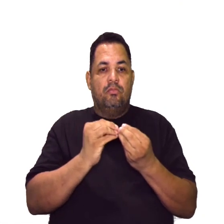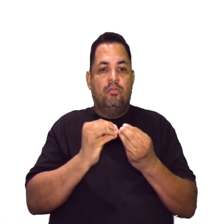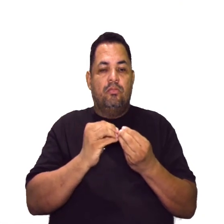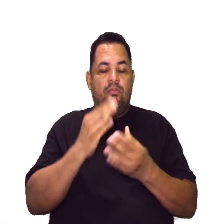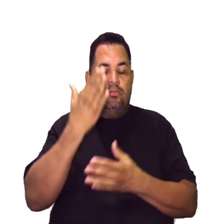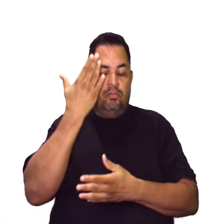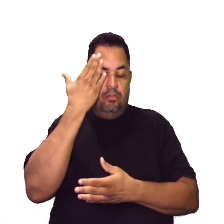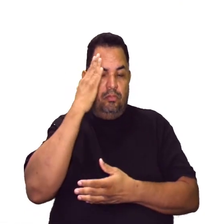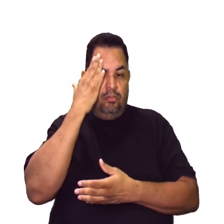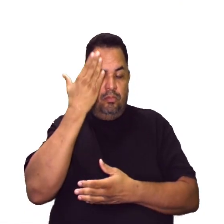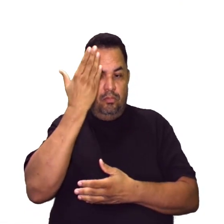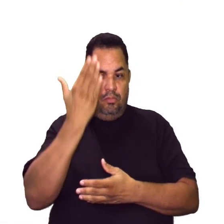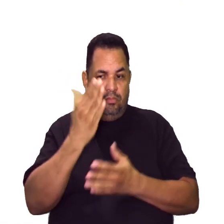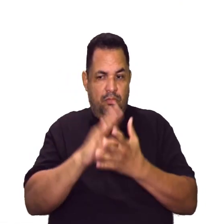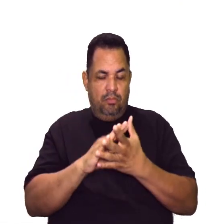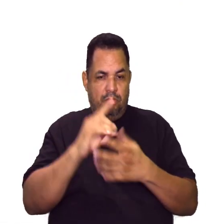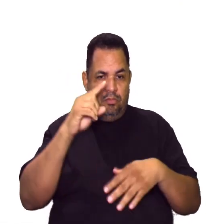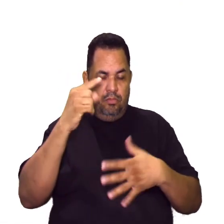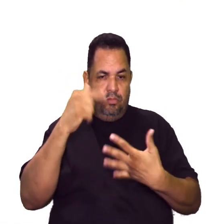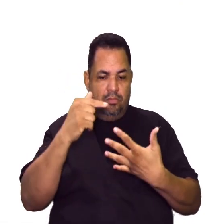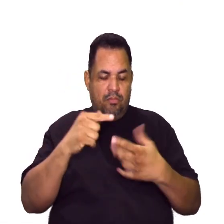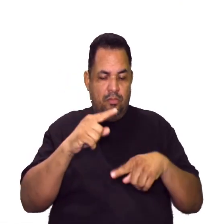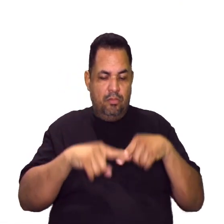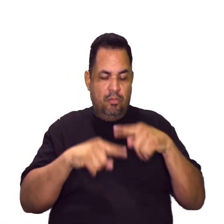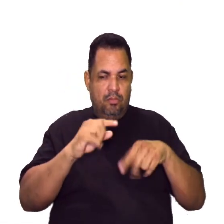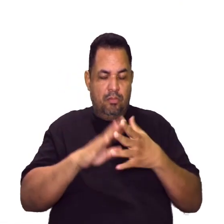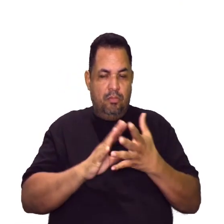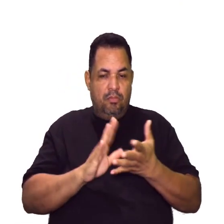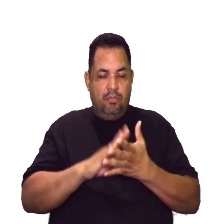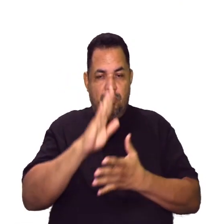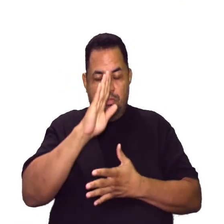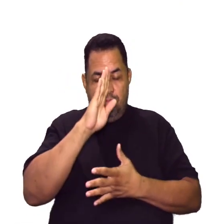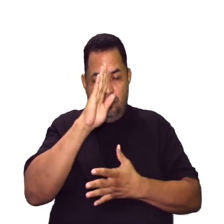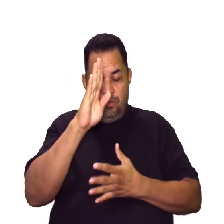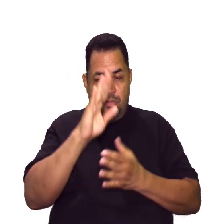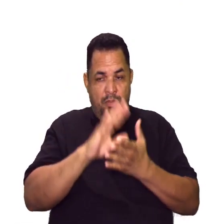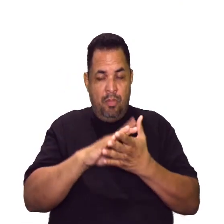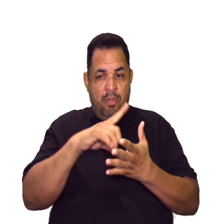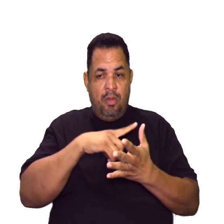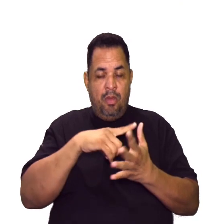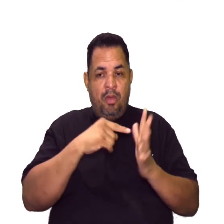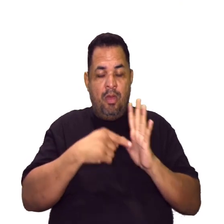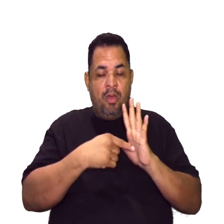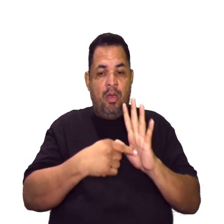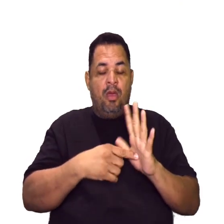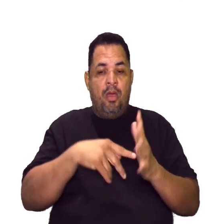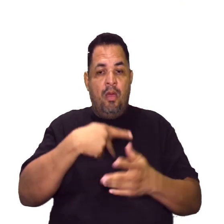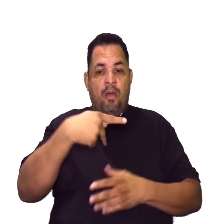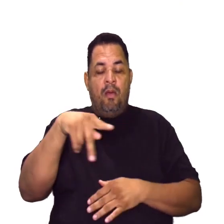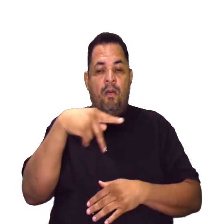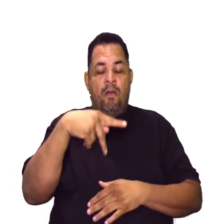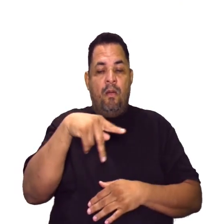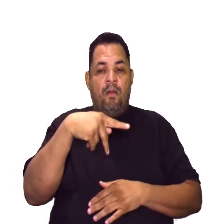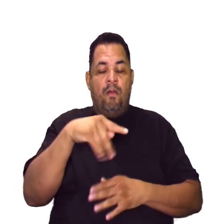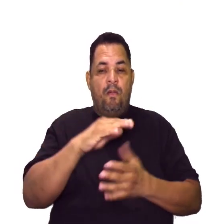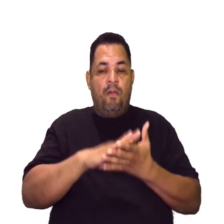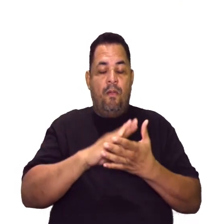entendendo que naquela molécula o elemento central está apresentando, por exemplo, pares de elétrons ao redor do seu